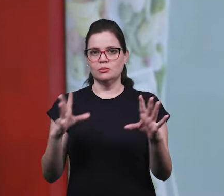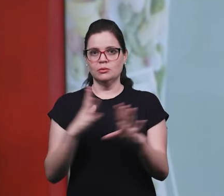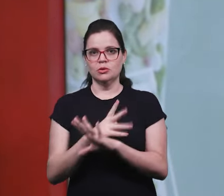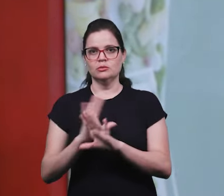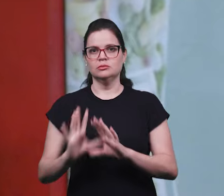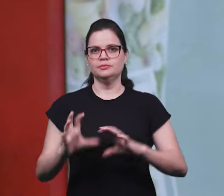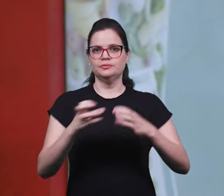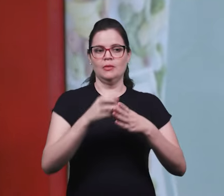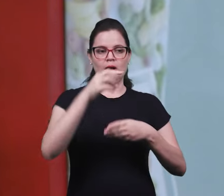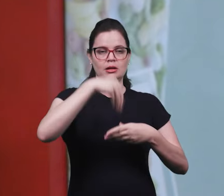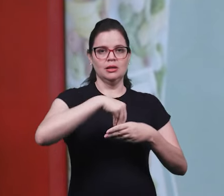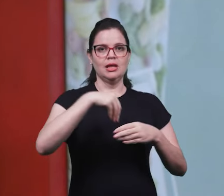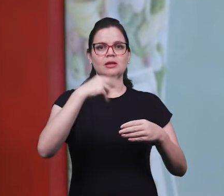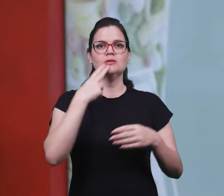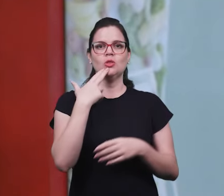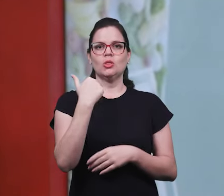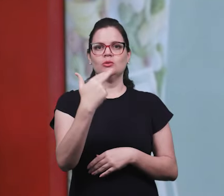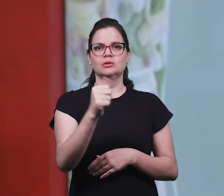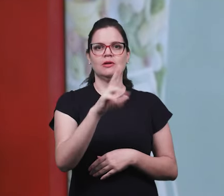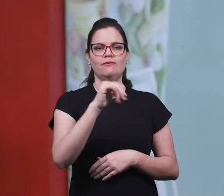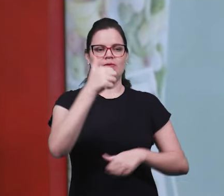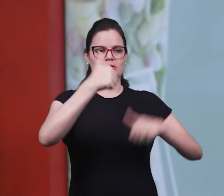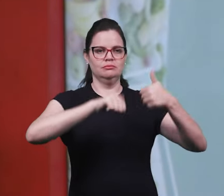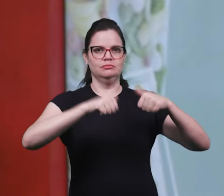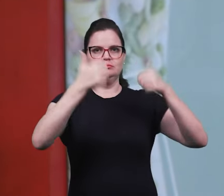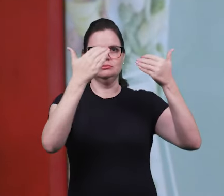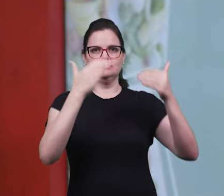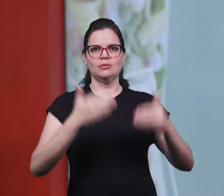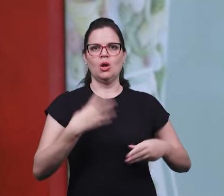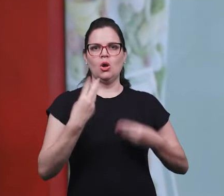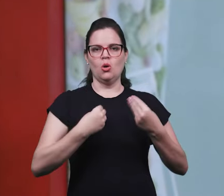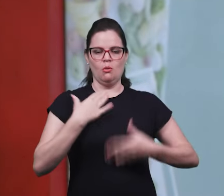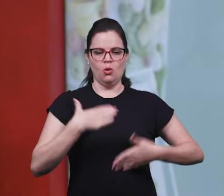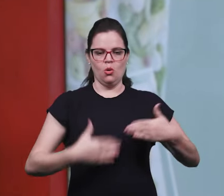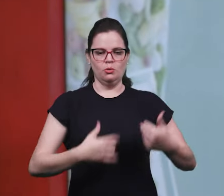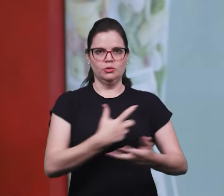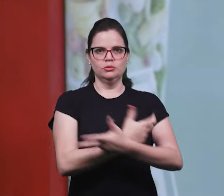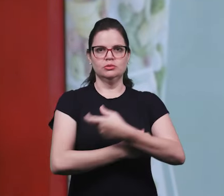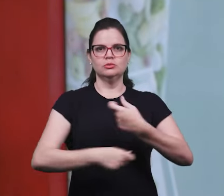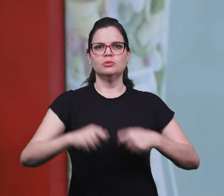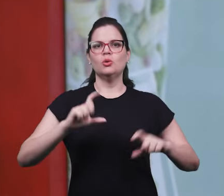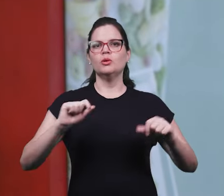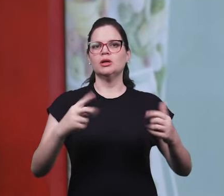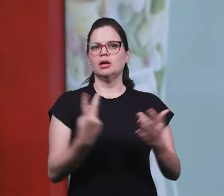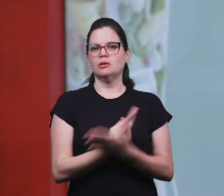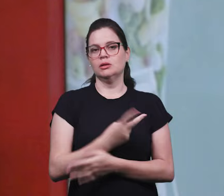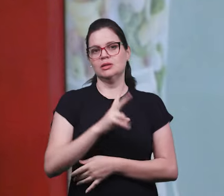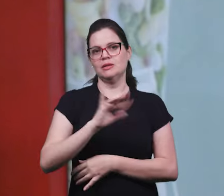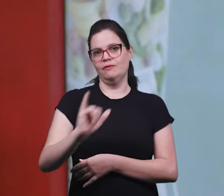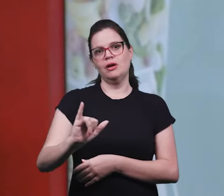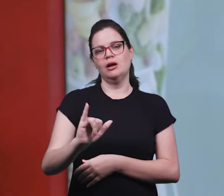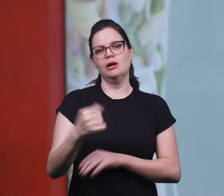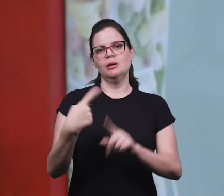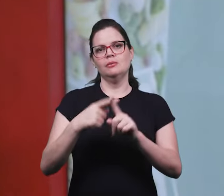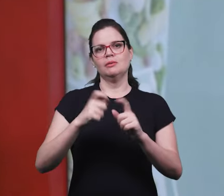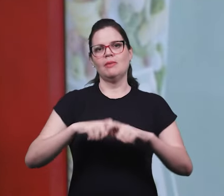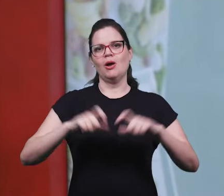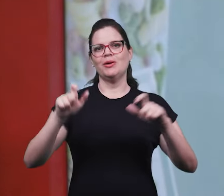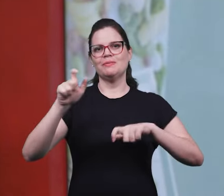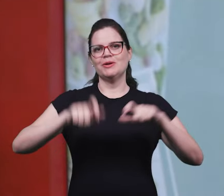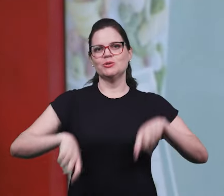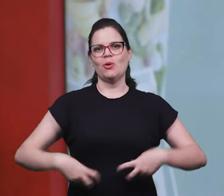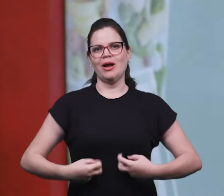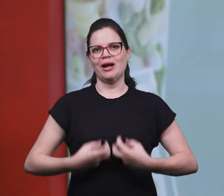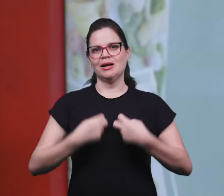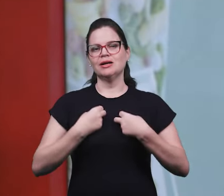chegar na nutrição a gente faz uma avaliação nutricional para ver o risco de desnutrição desse paciente que a maioria dos pacientes